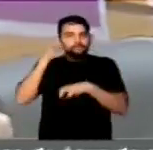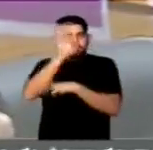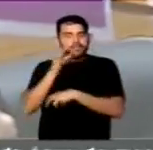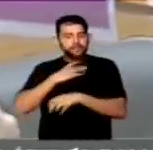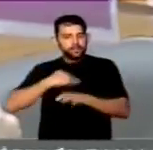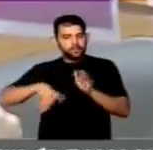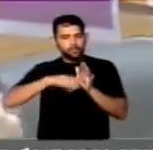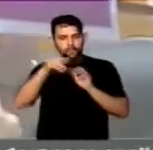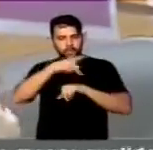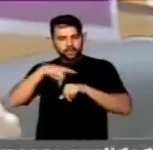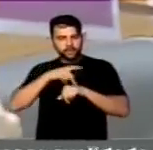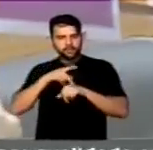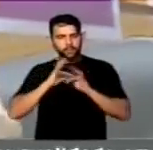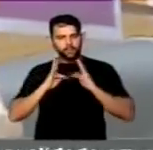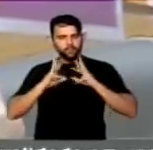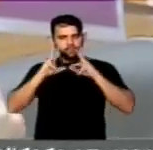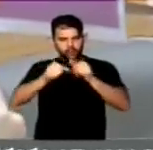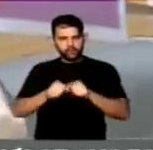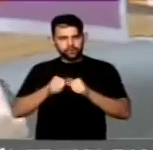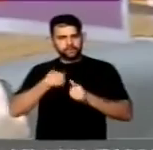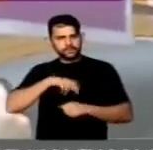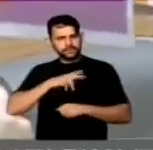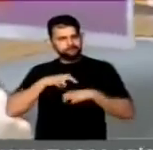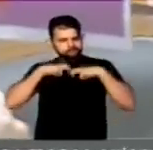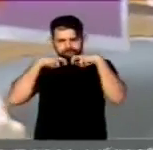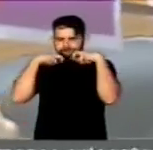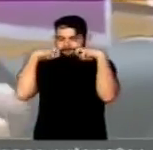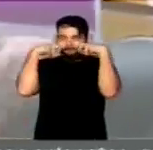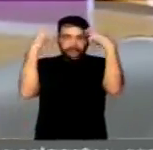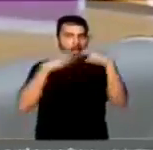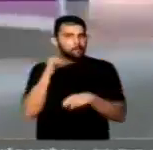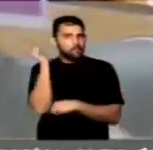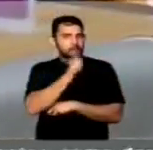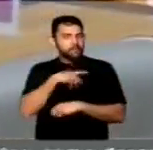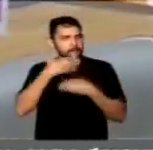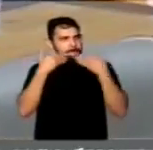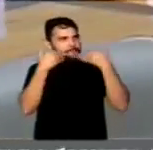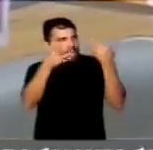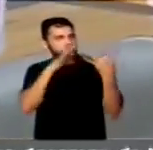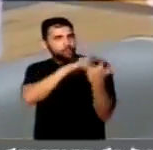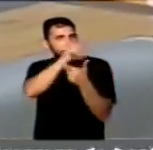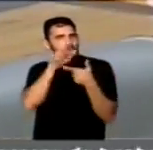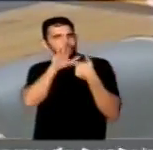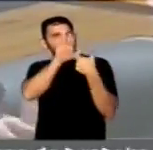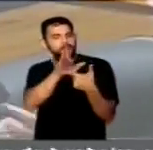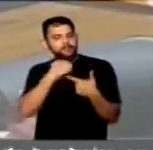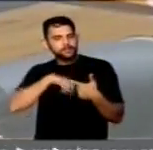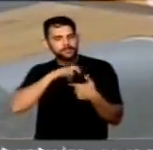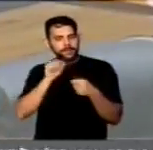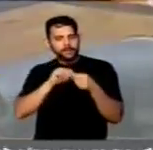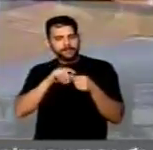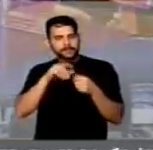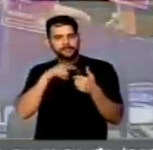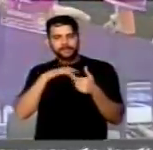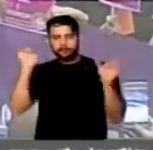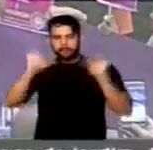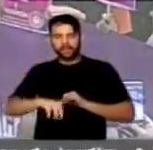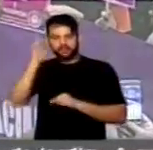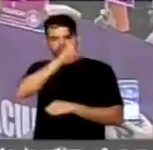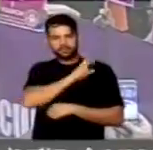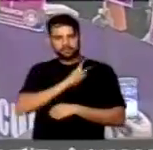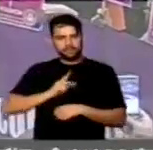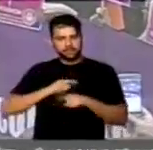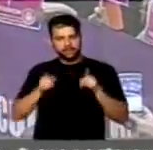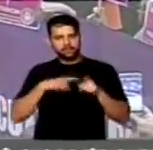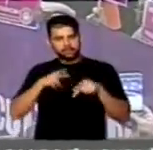inteiro, como um todo, está envergonhada. A imagem nossa no mundo está cada vez pior, senhor